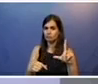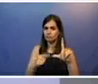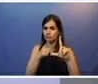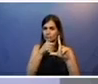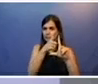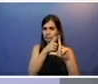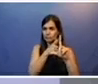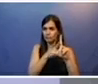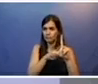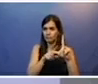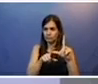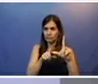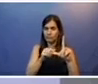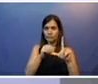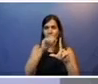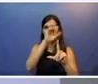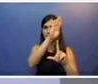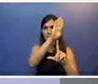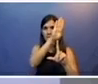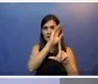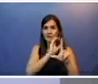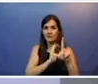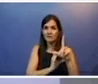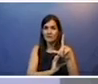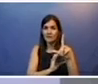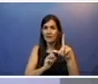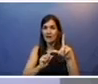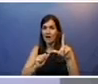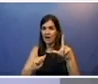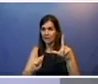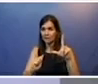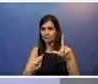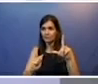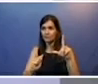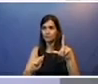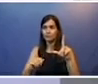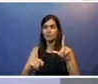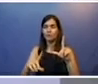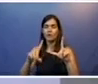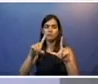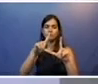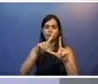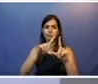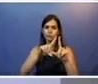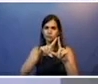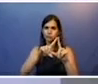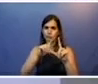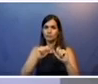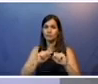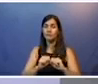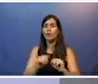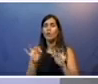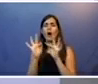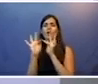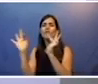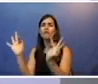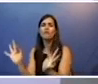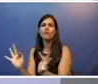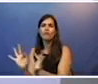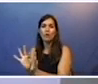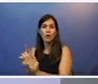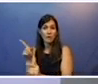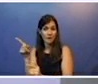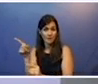figura. E o cosseno de alfa é 3 sobre 5. A fórmula do cosseno é essa, ó.